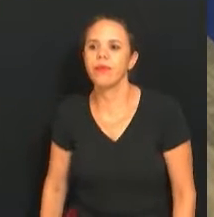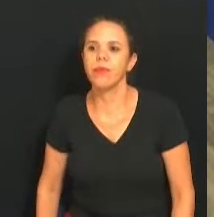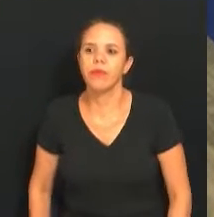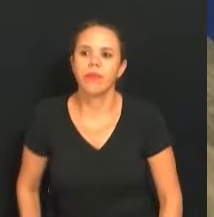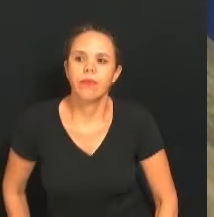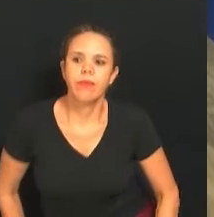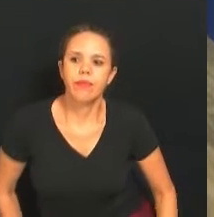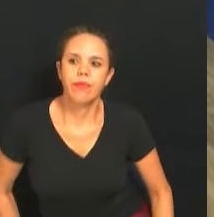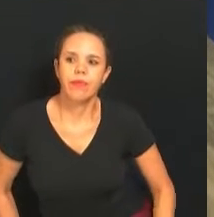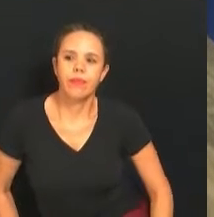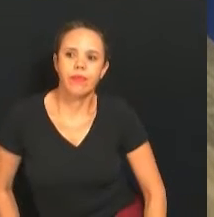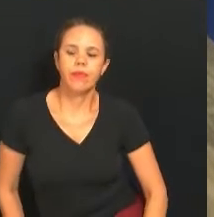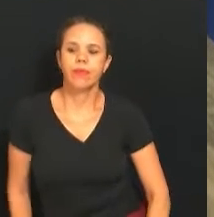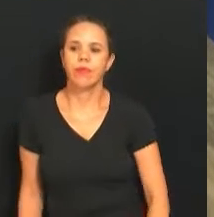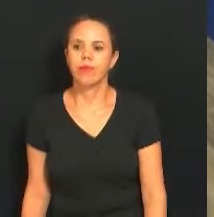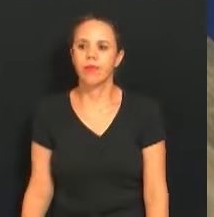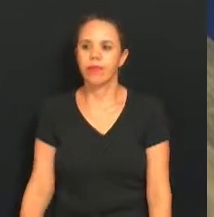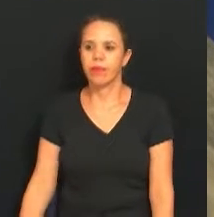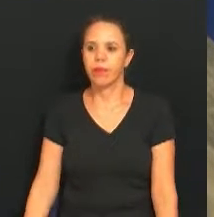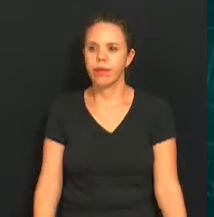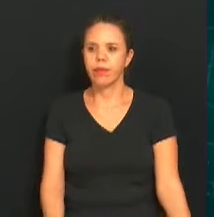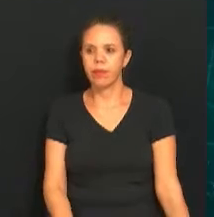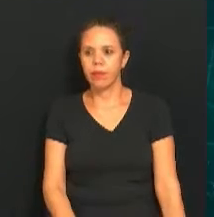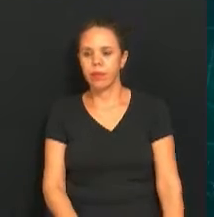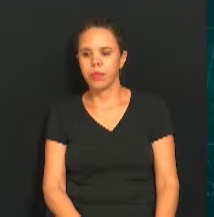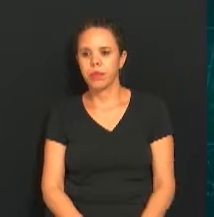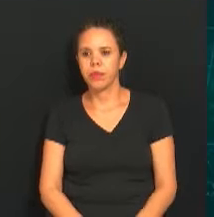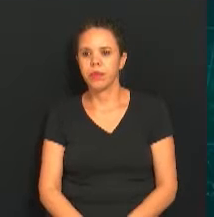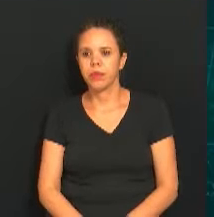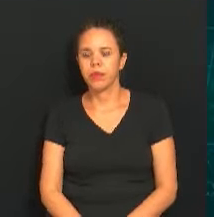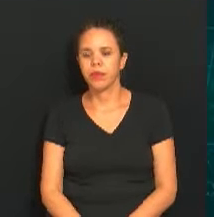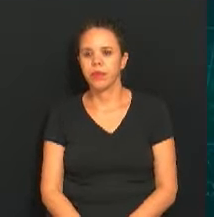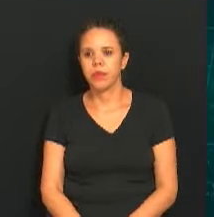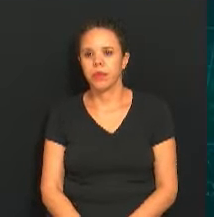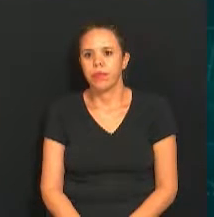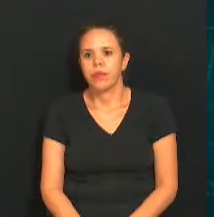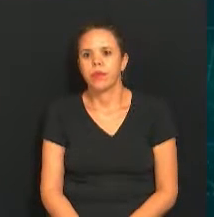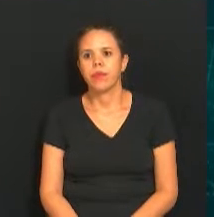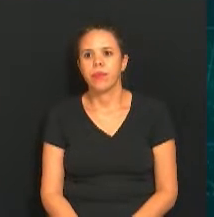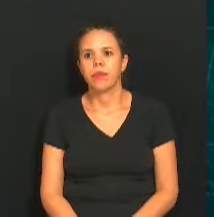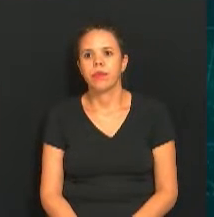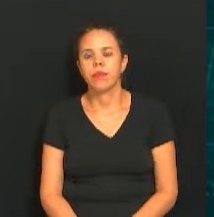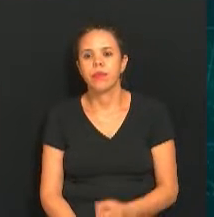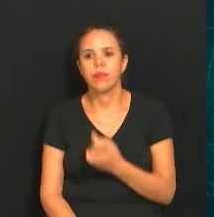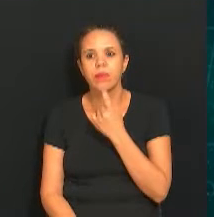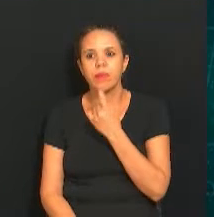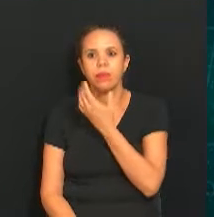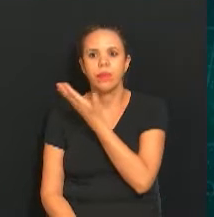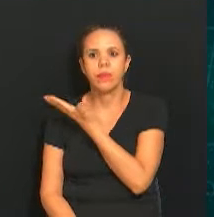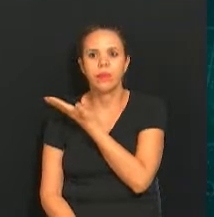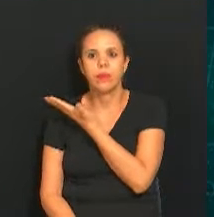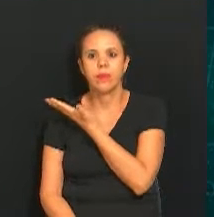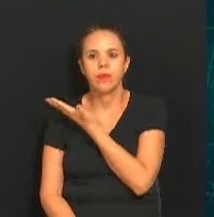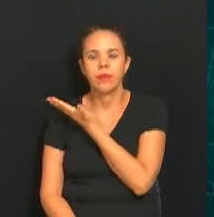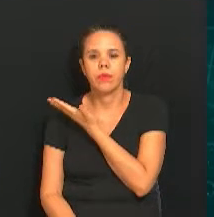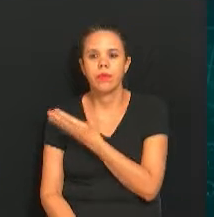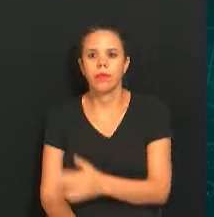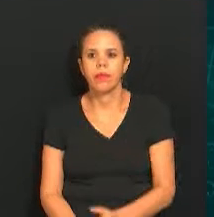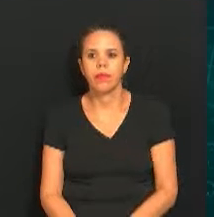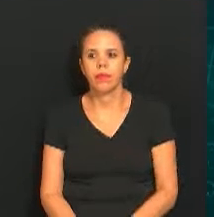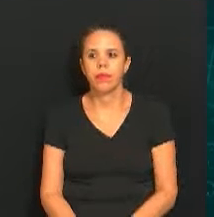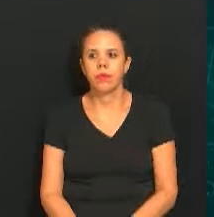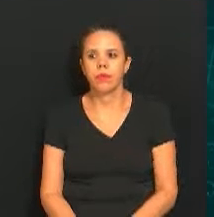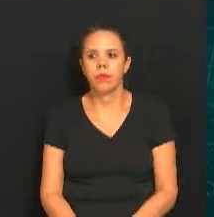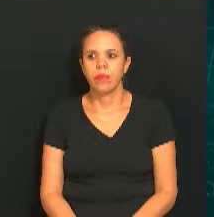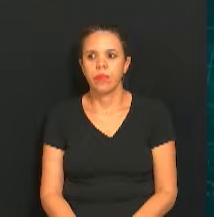e 7893 casos confirmados Campinas até esta segunda-feira a gente